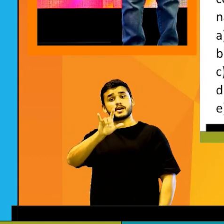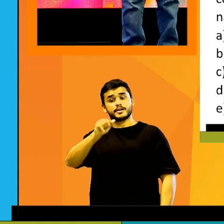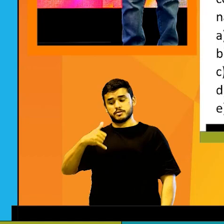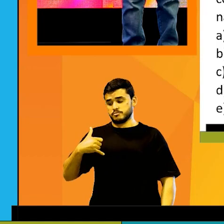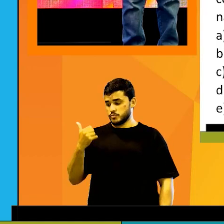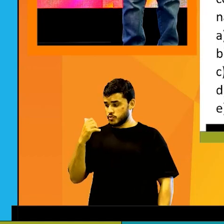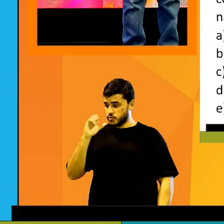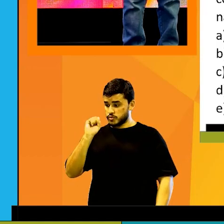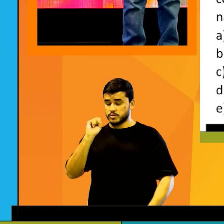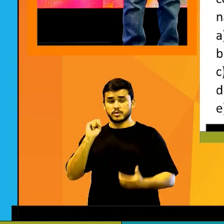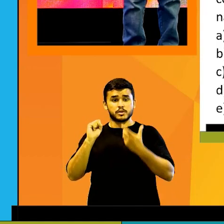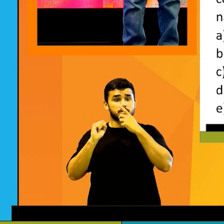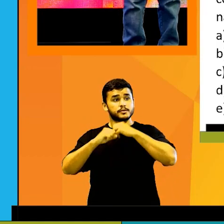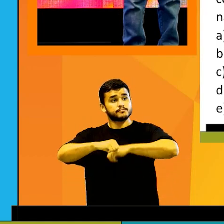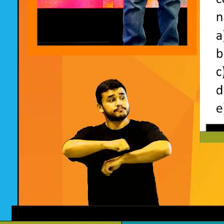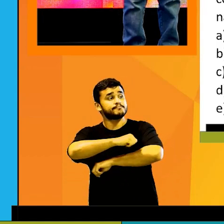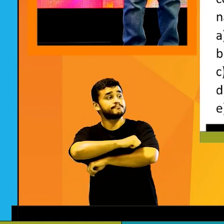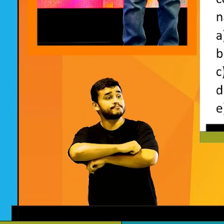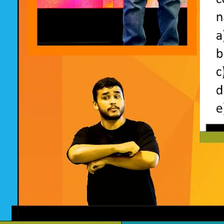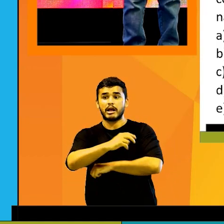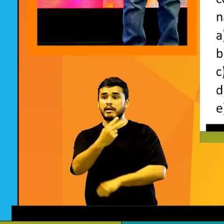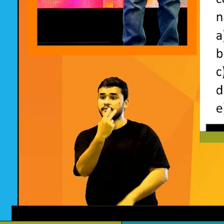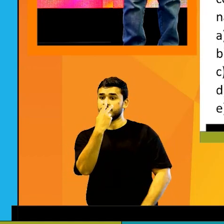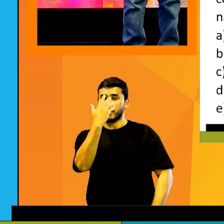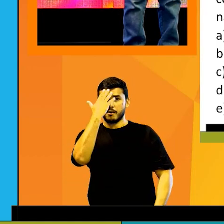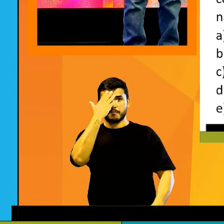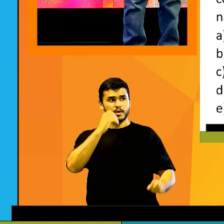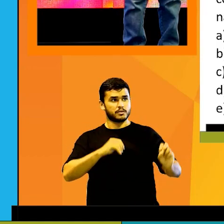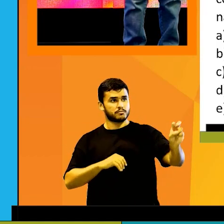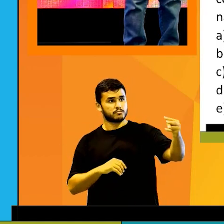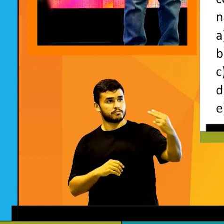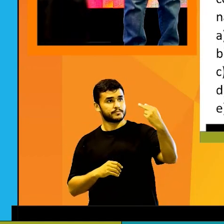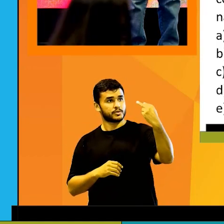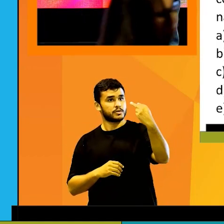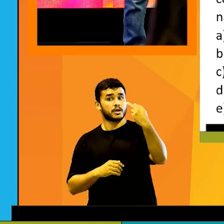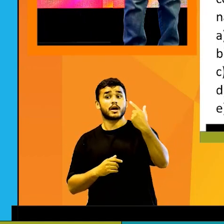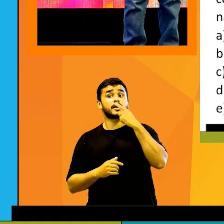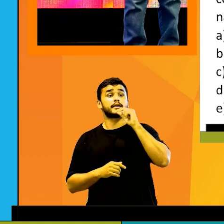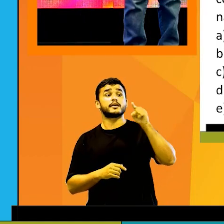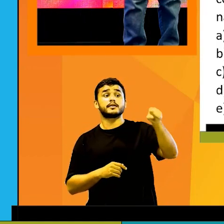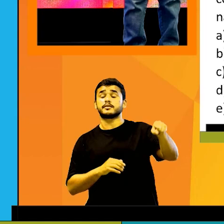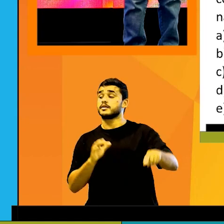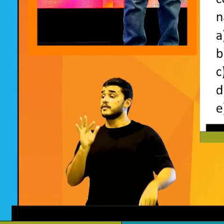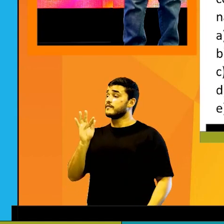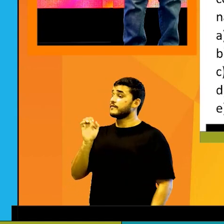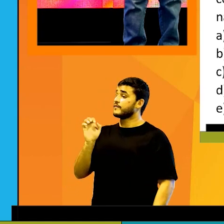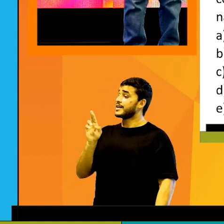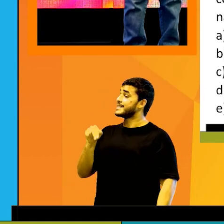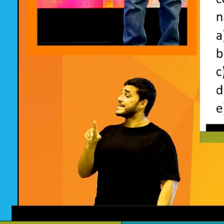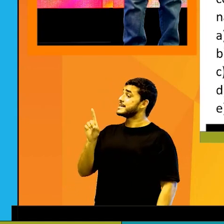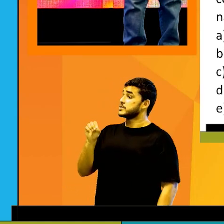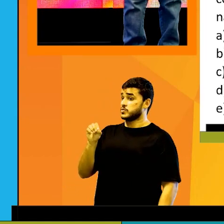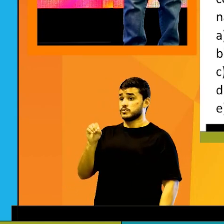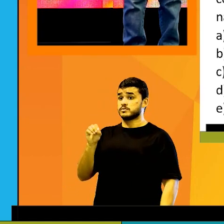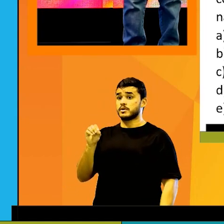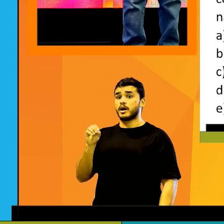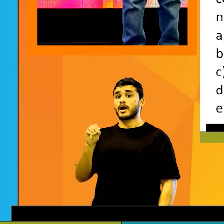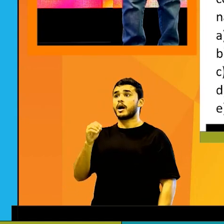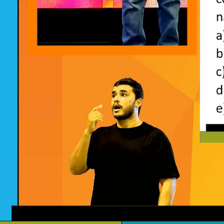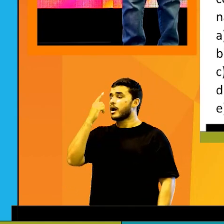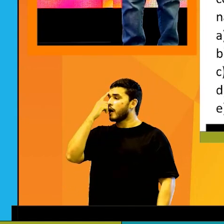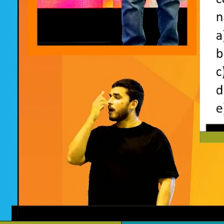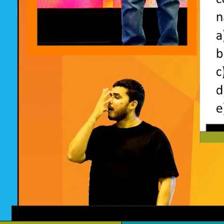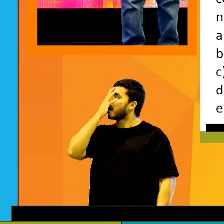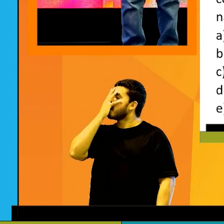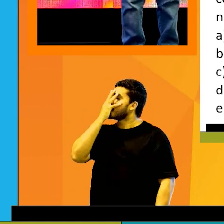primeiros a passar foi o Fernando Seixas. Olhou? Oh! Que moça linda. E aí foi à